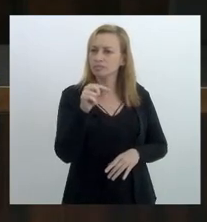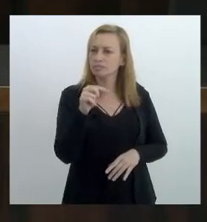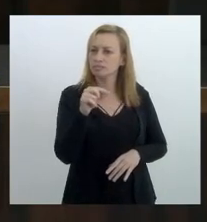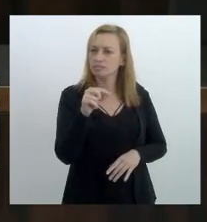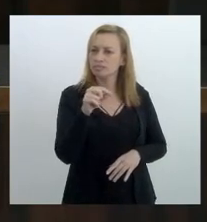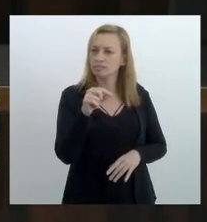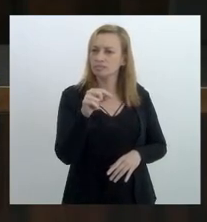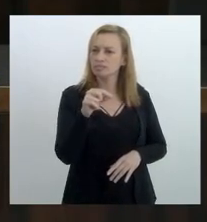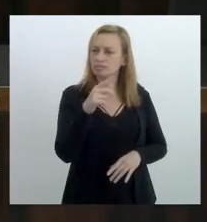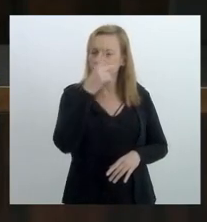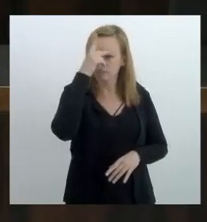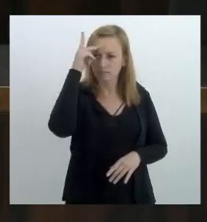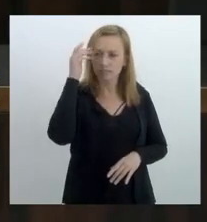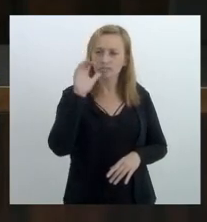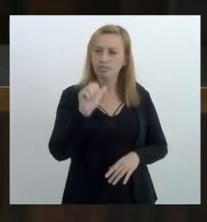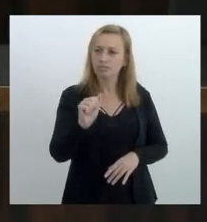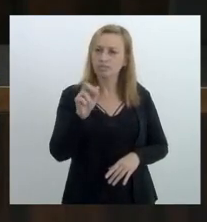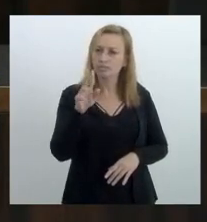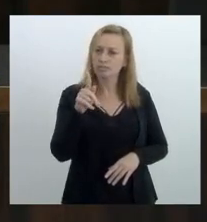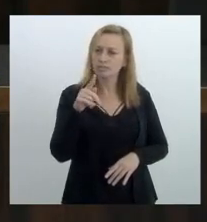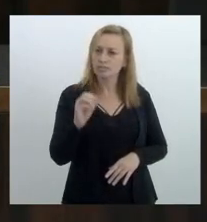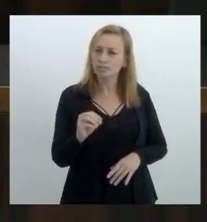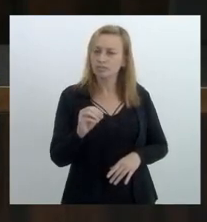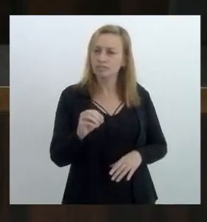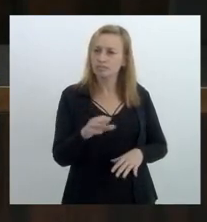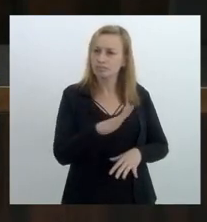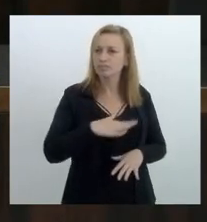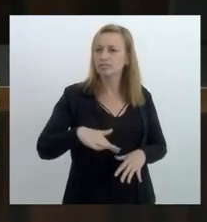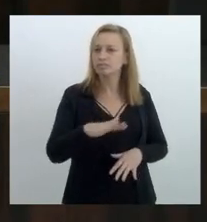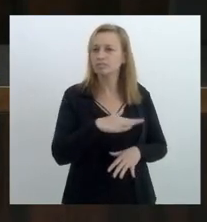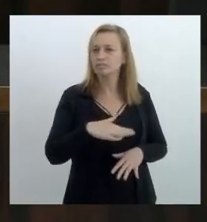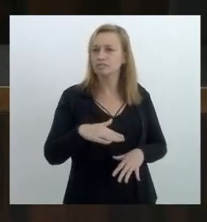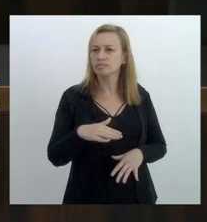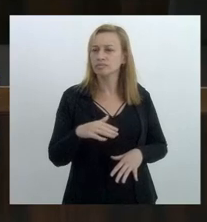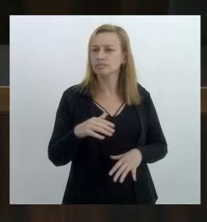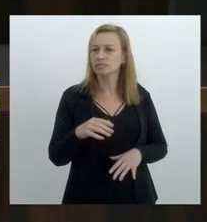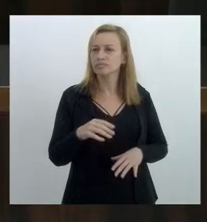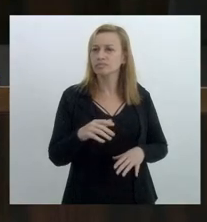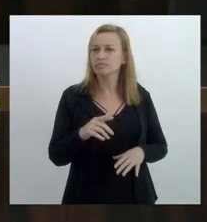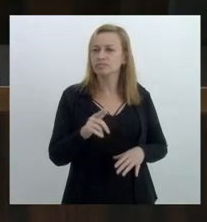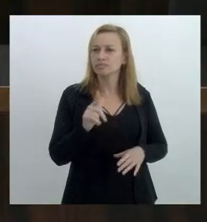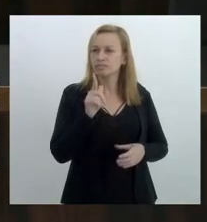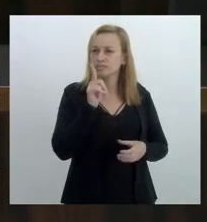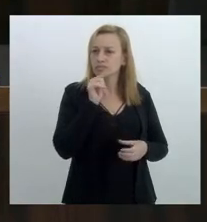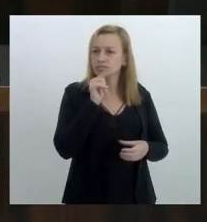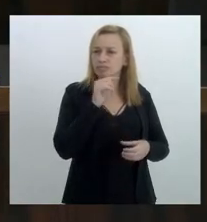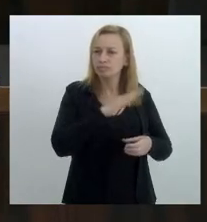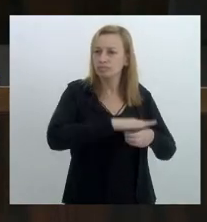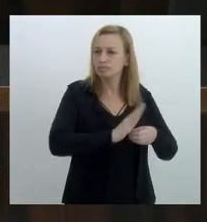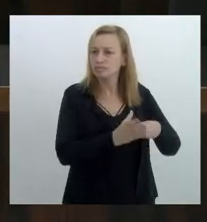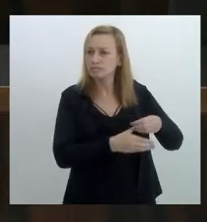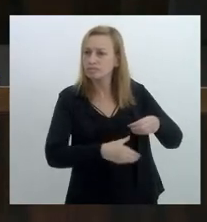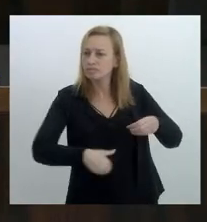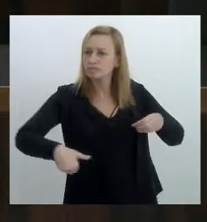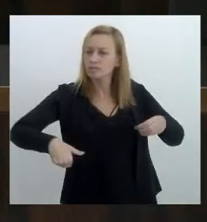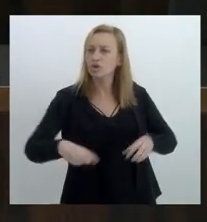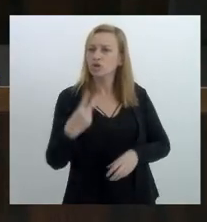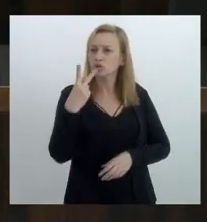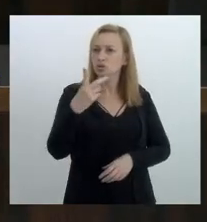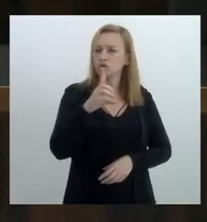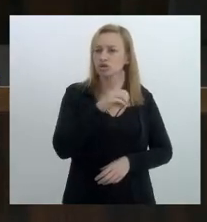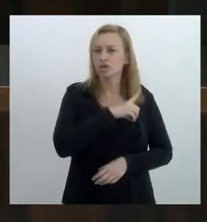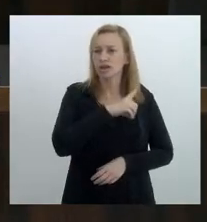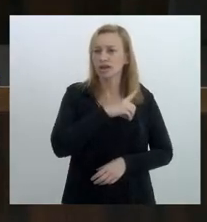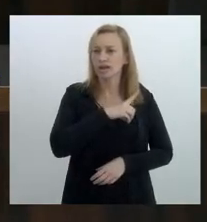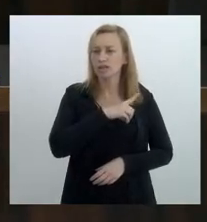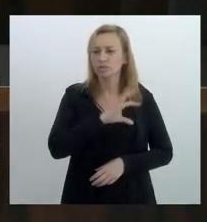a cargos na área da agência de saneamento, dois delegados de